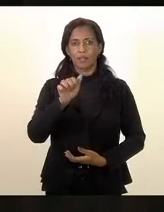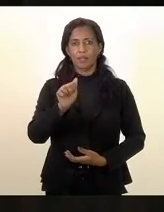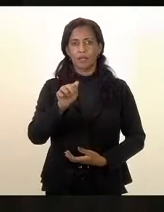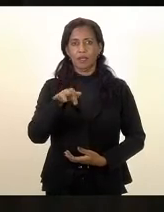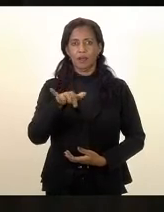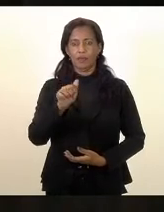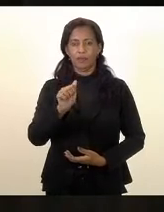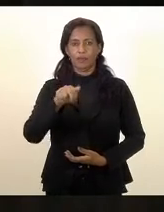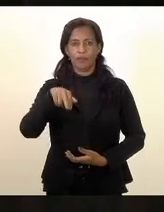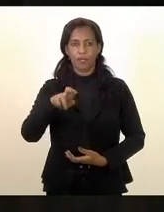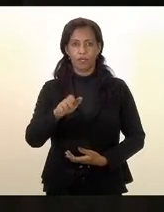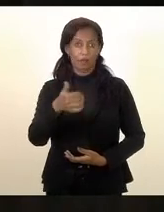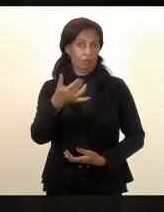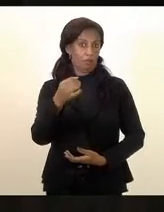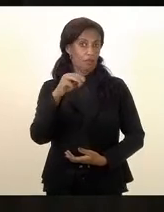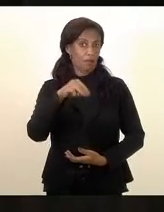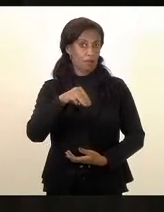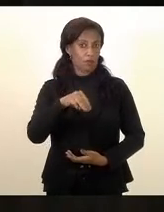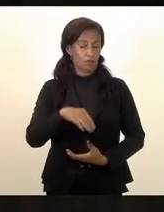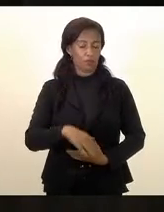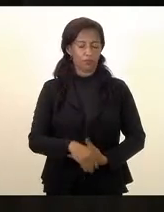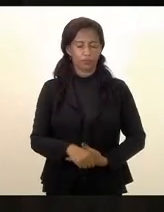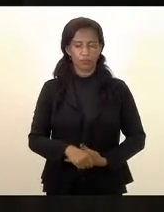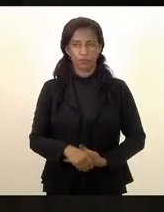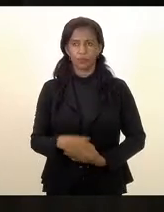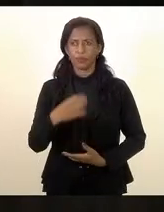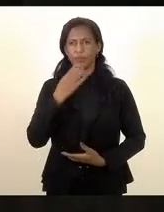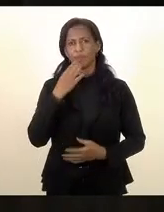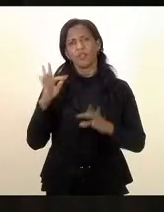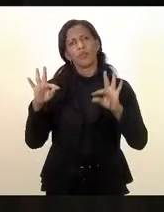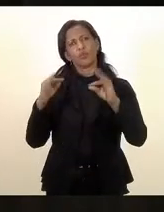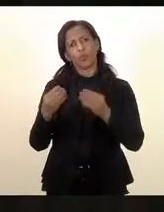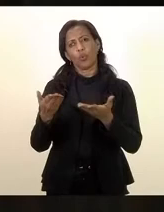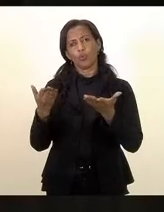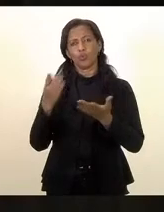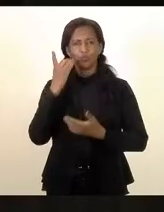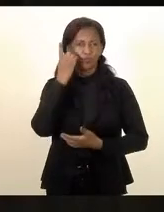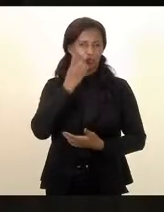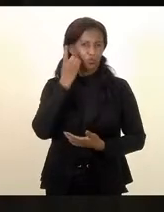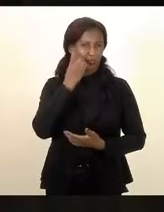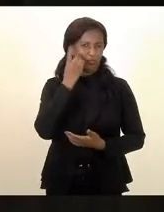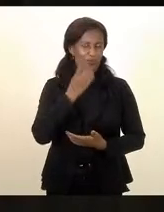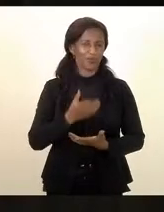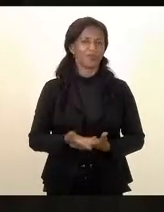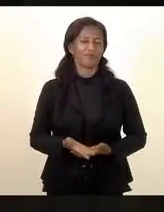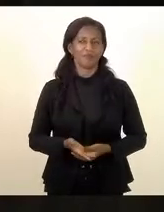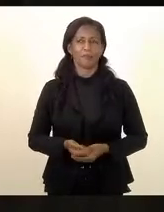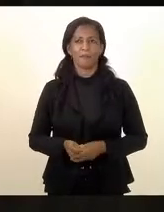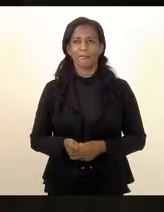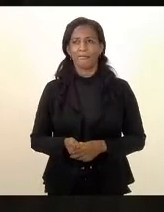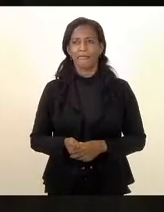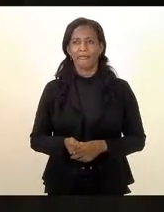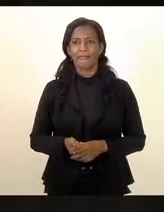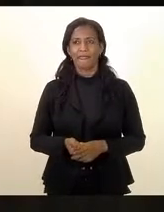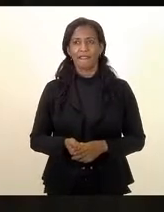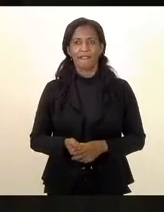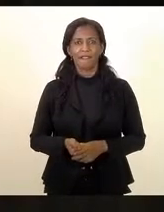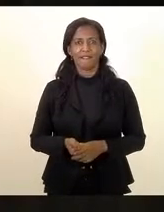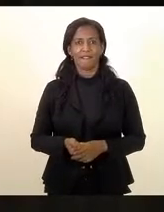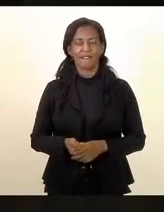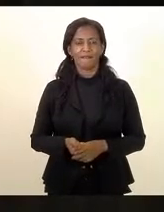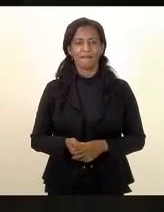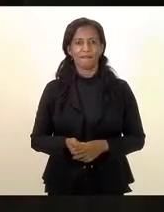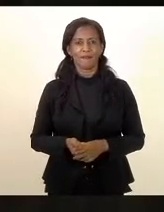minutos no tempo regimental pediria a todos os nobres nobres e nobras se é que existe essa